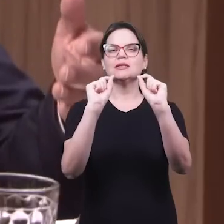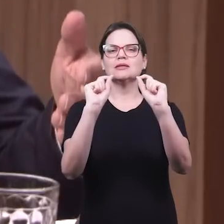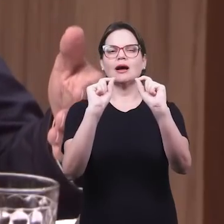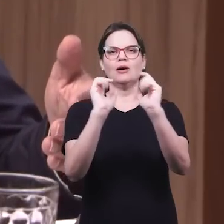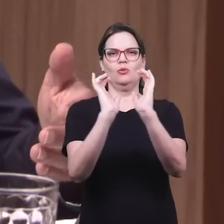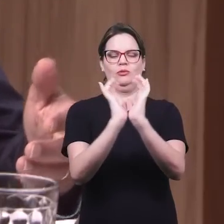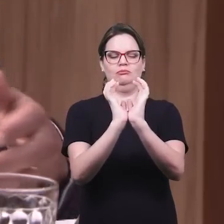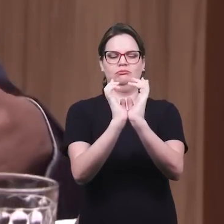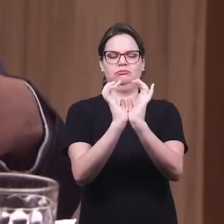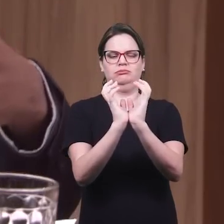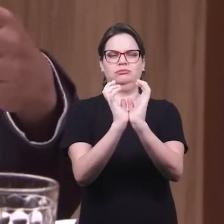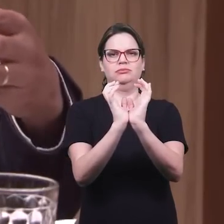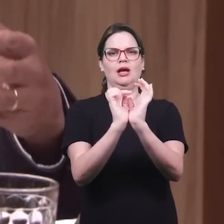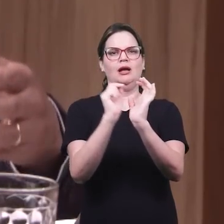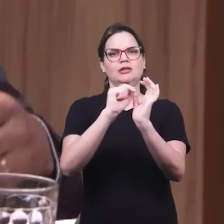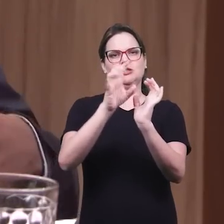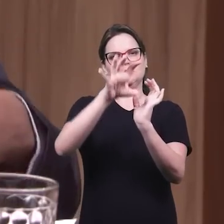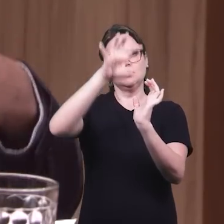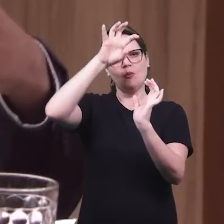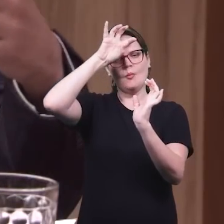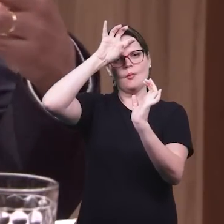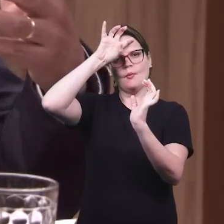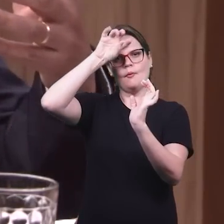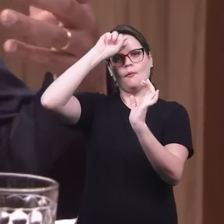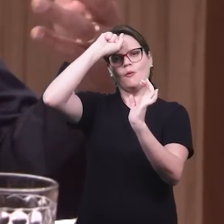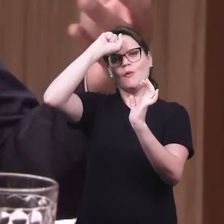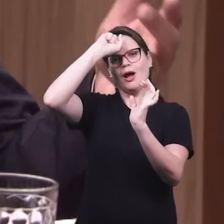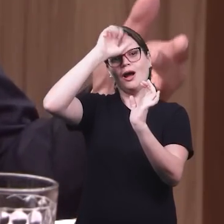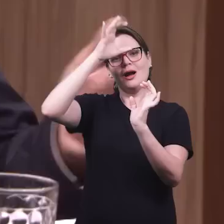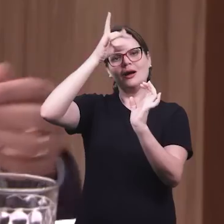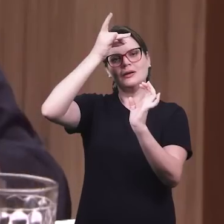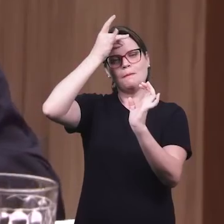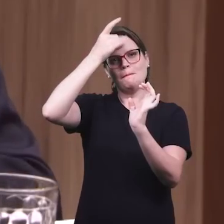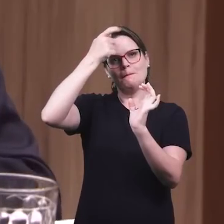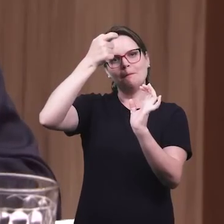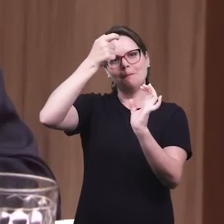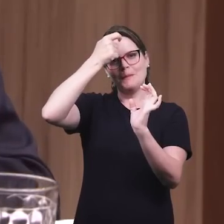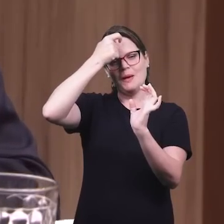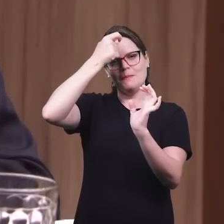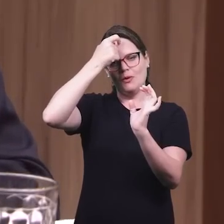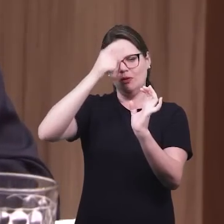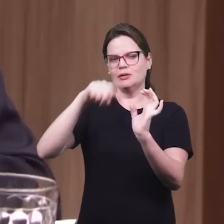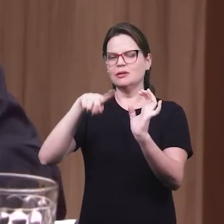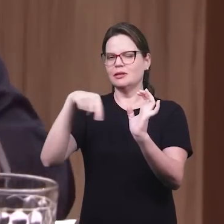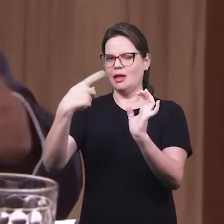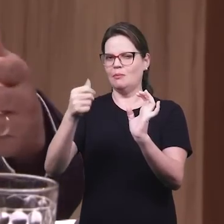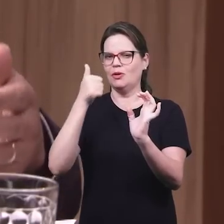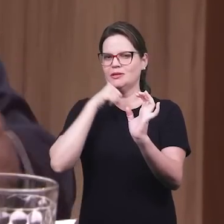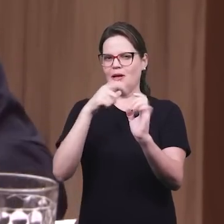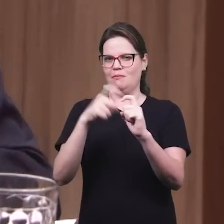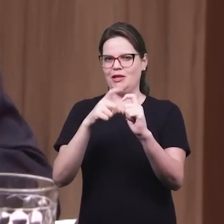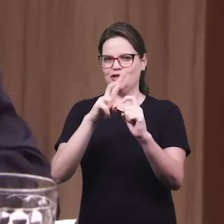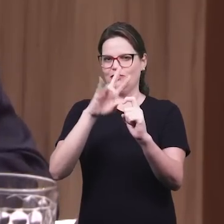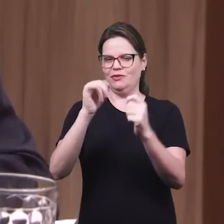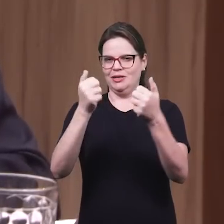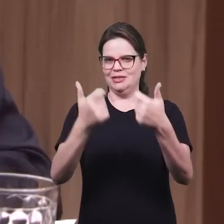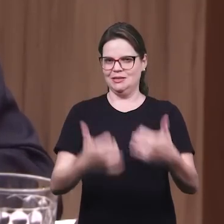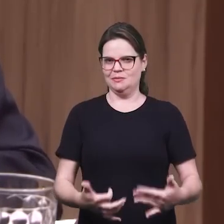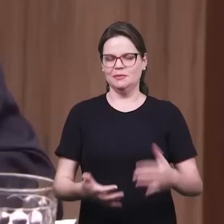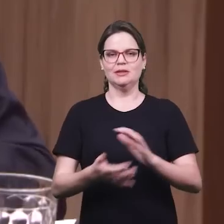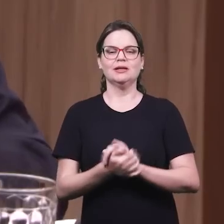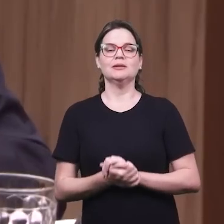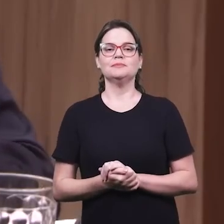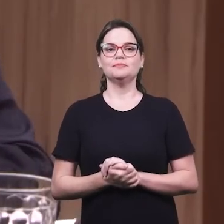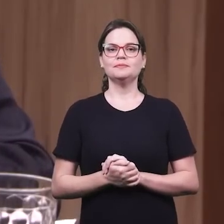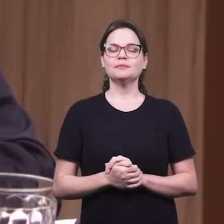na parte de aquisição, de armazenamento, que a doutora Ana vai falar também muito bem, e da recuperação.